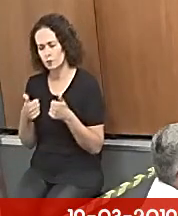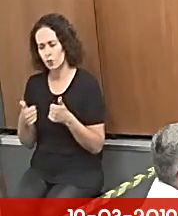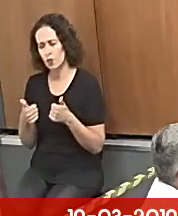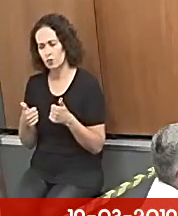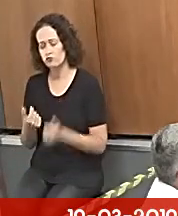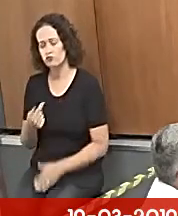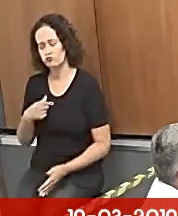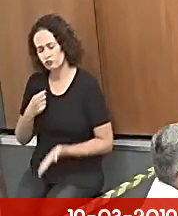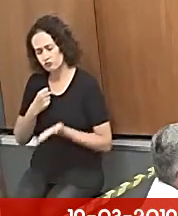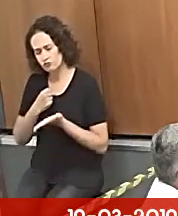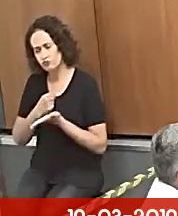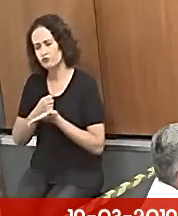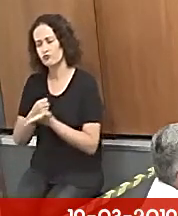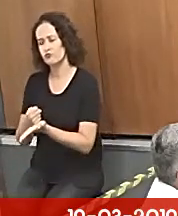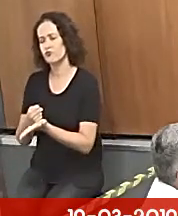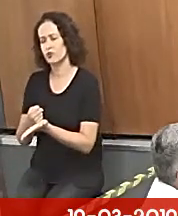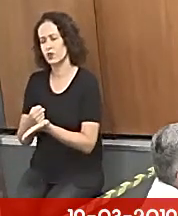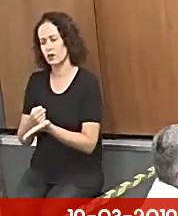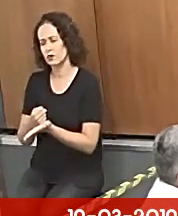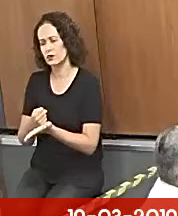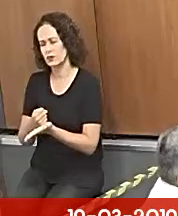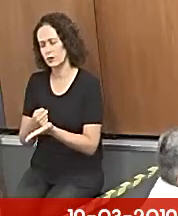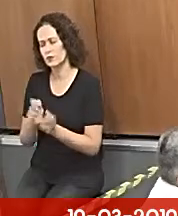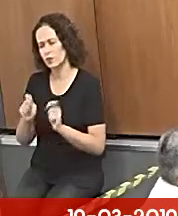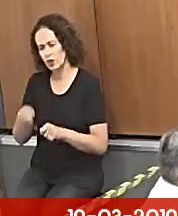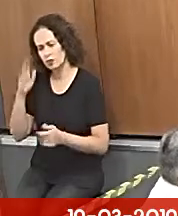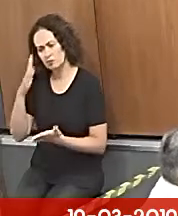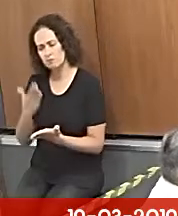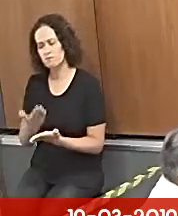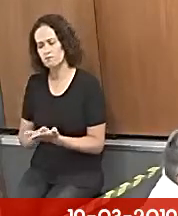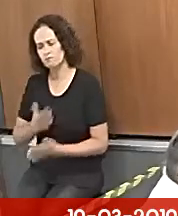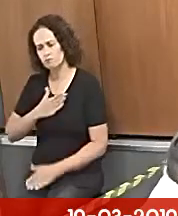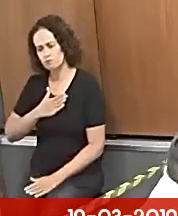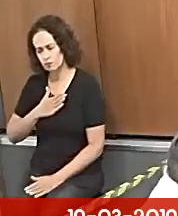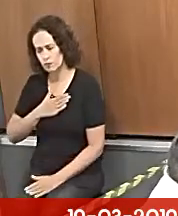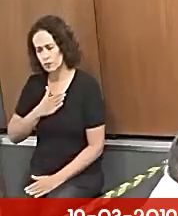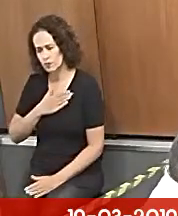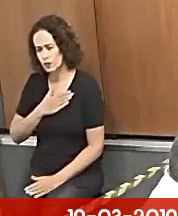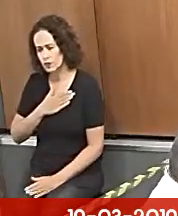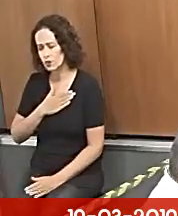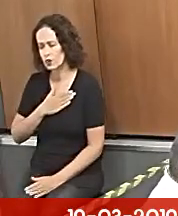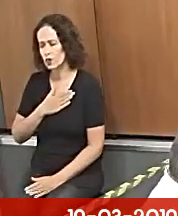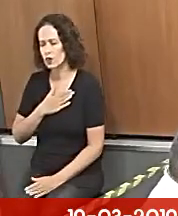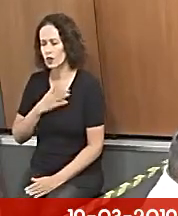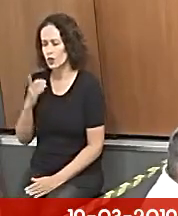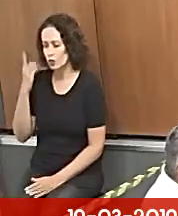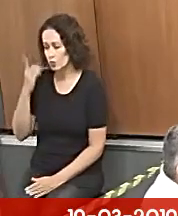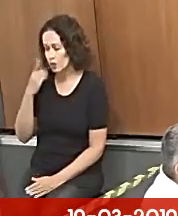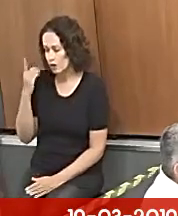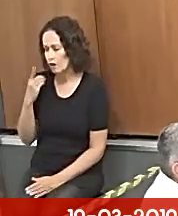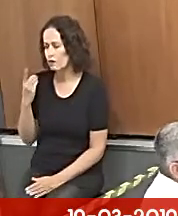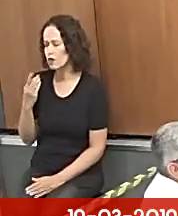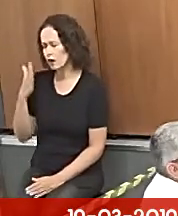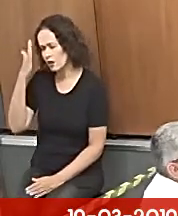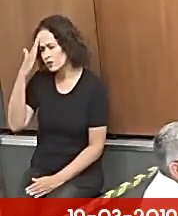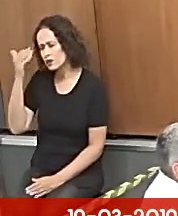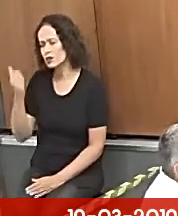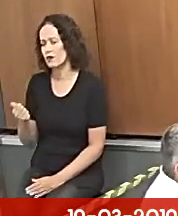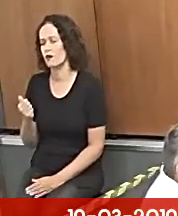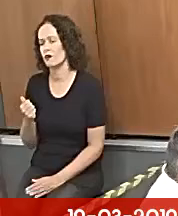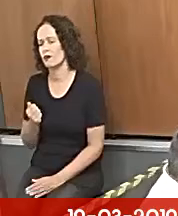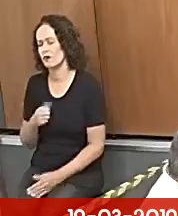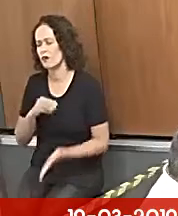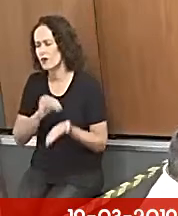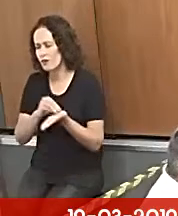comigo podem contar é deputado mexer eu sei das deficiências e da necessidade